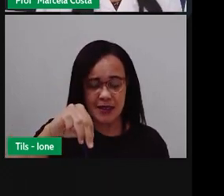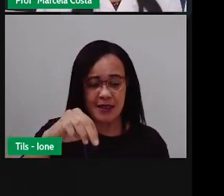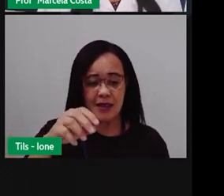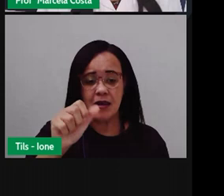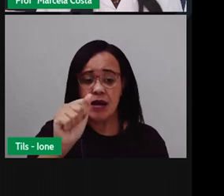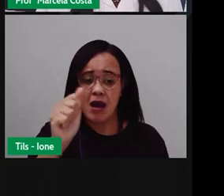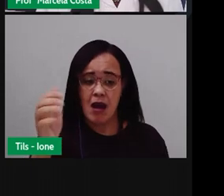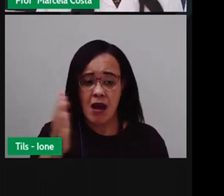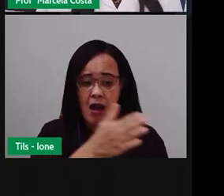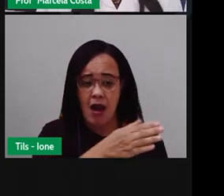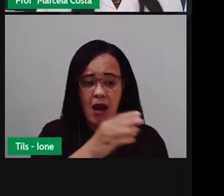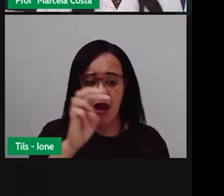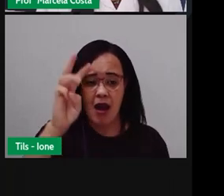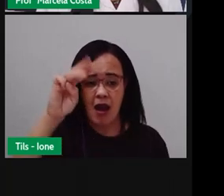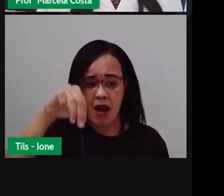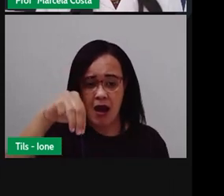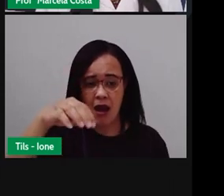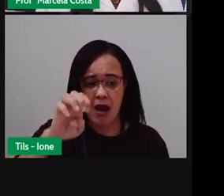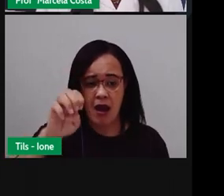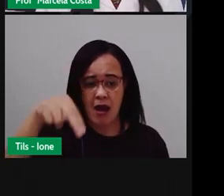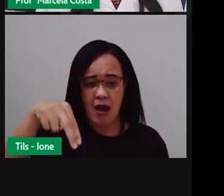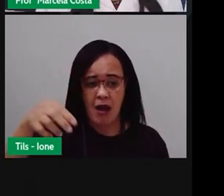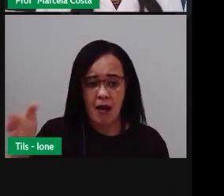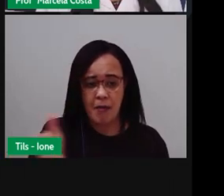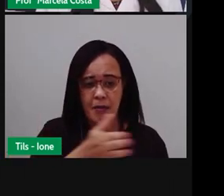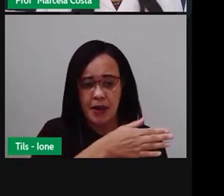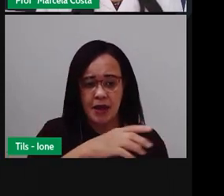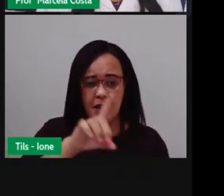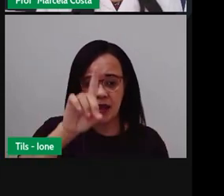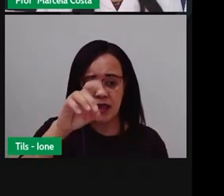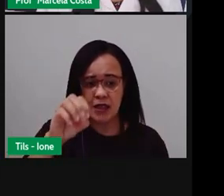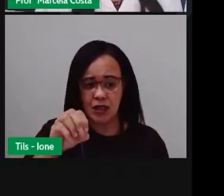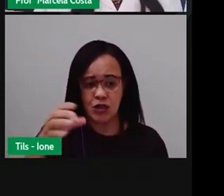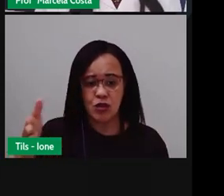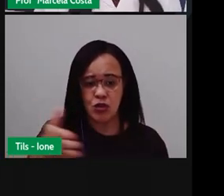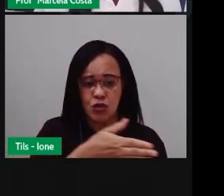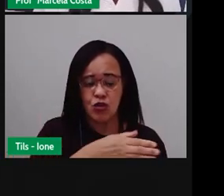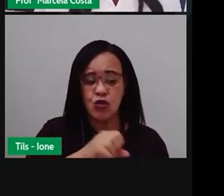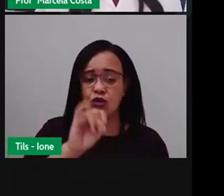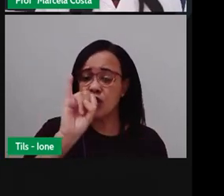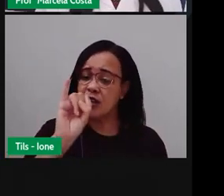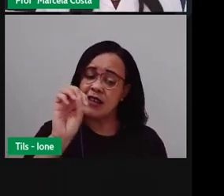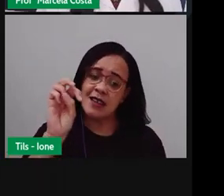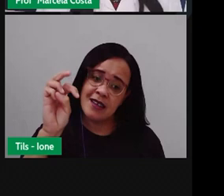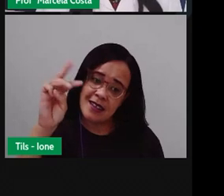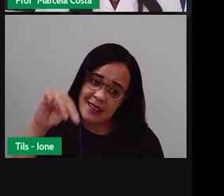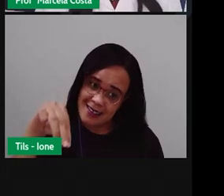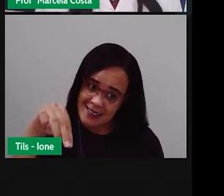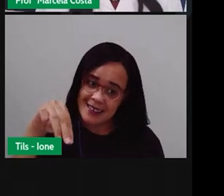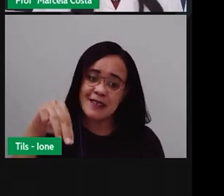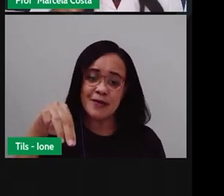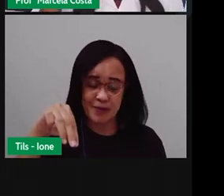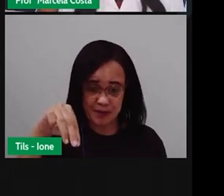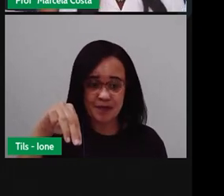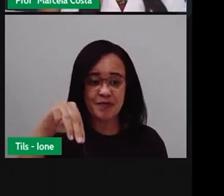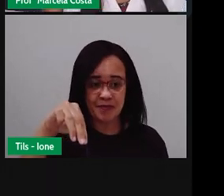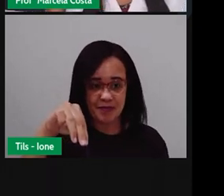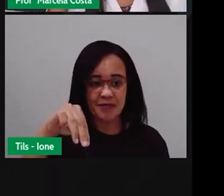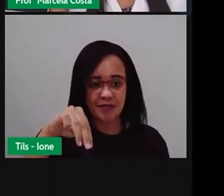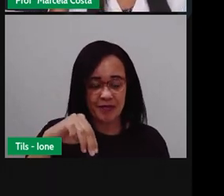Men do in. Então, uma palavra que vai